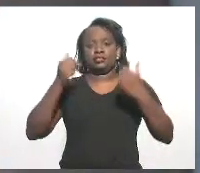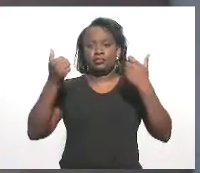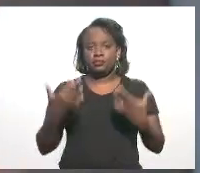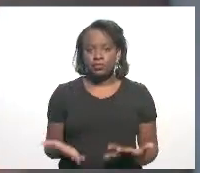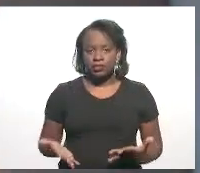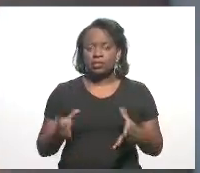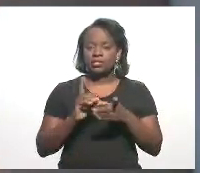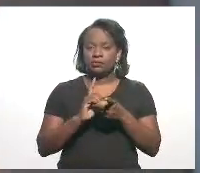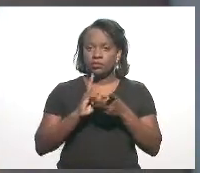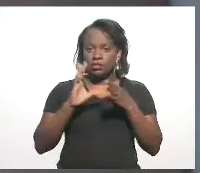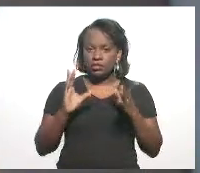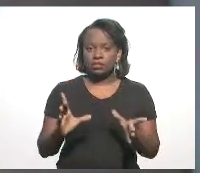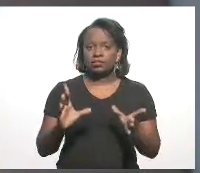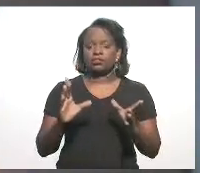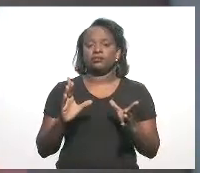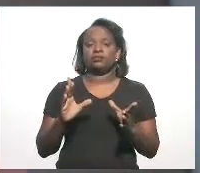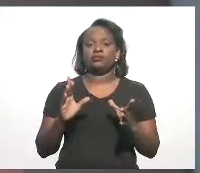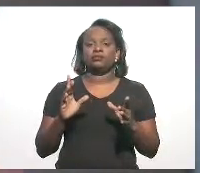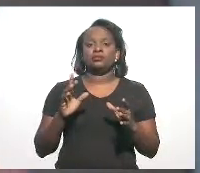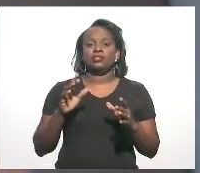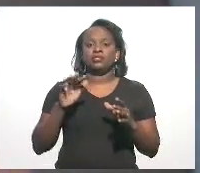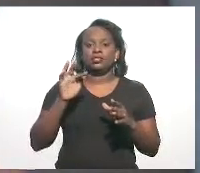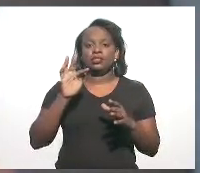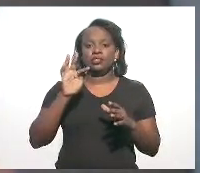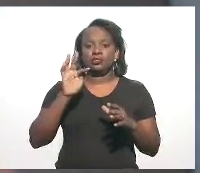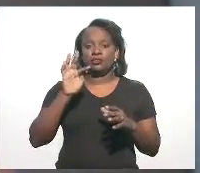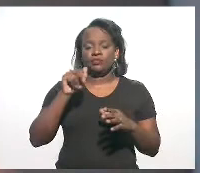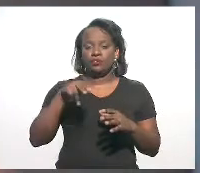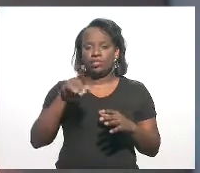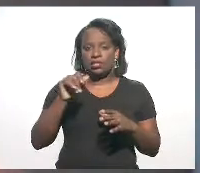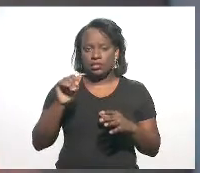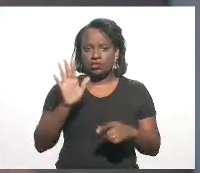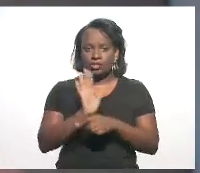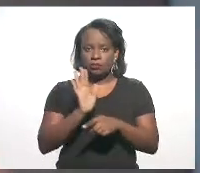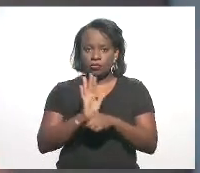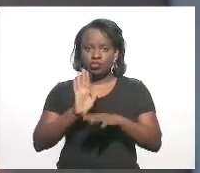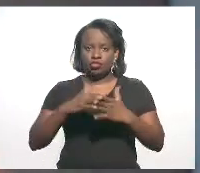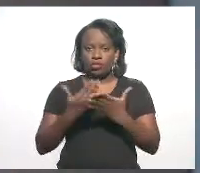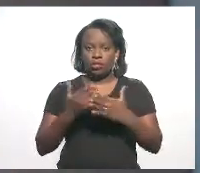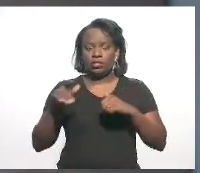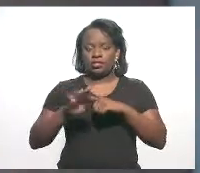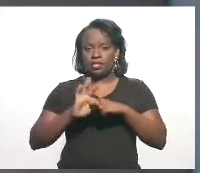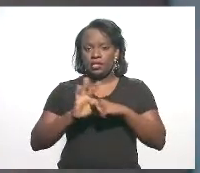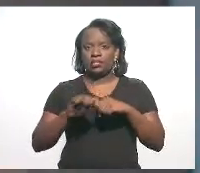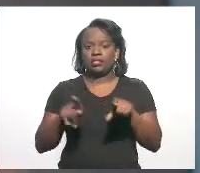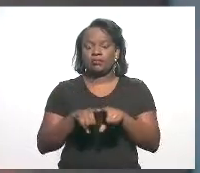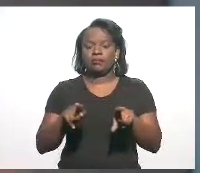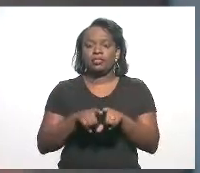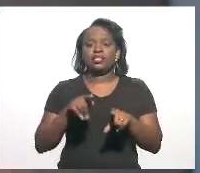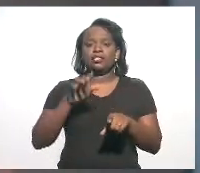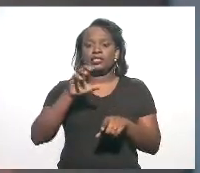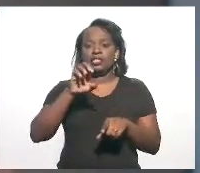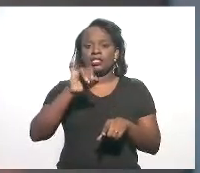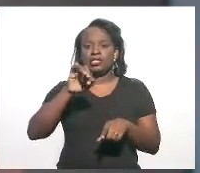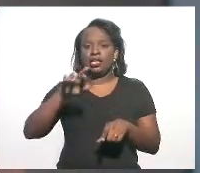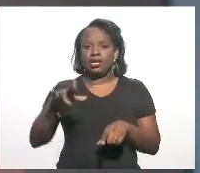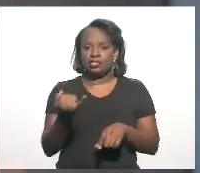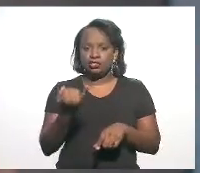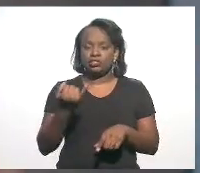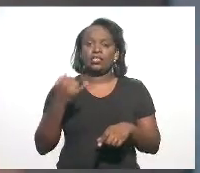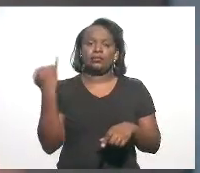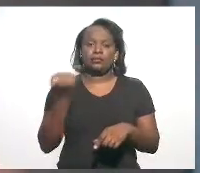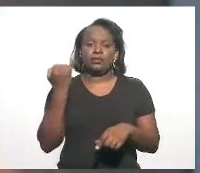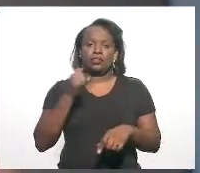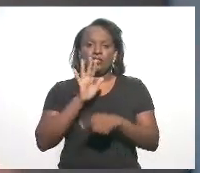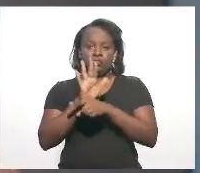da democratização da Fundação de Amparo à Escola Técnica e da Fundação CCERJ. São fundamentais para fortalecer